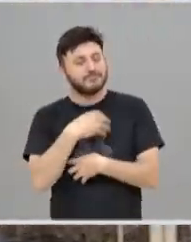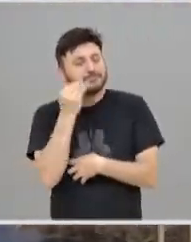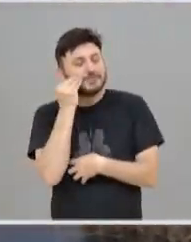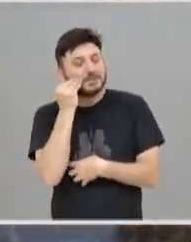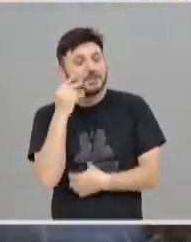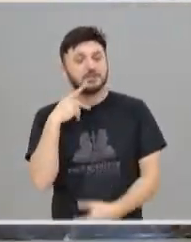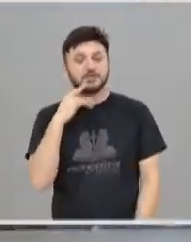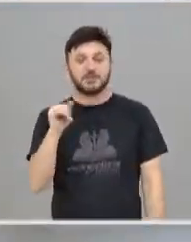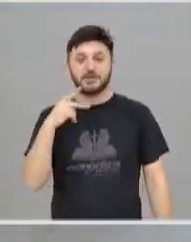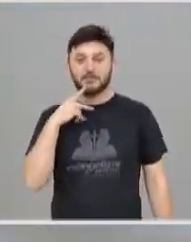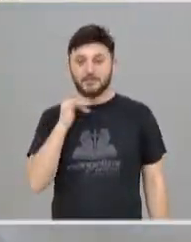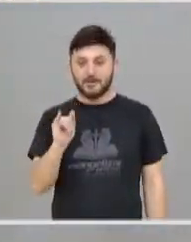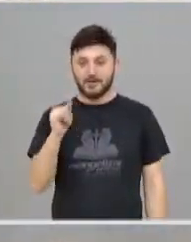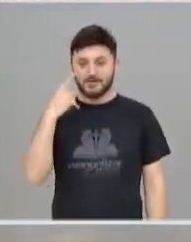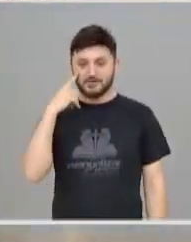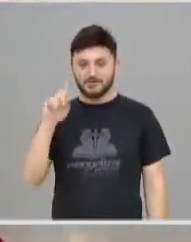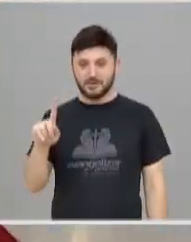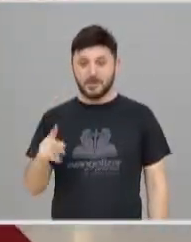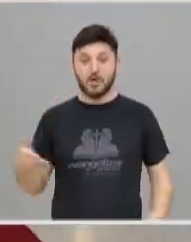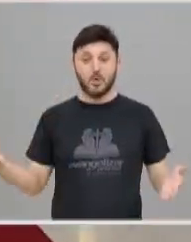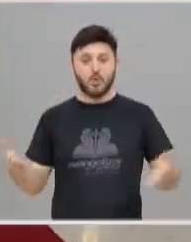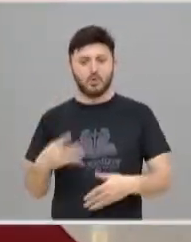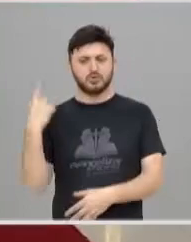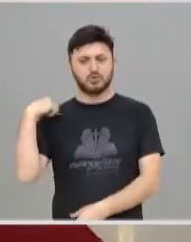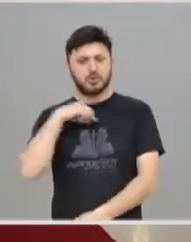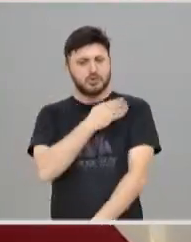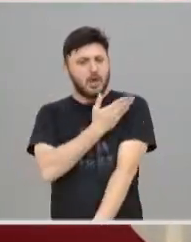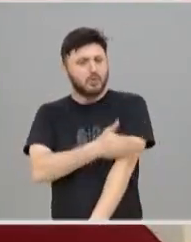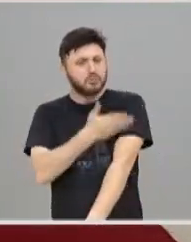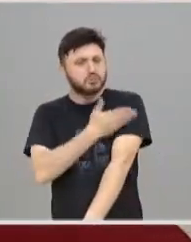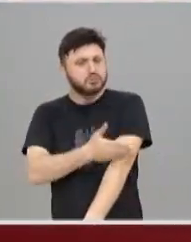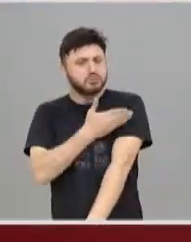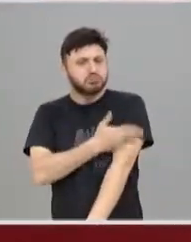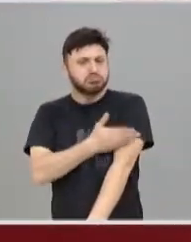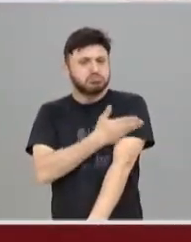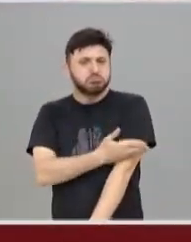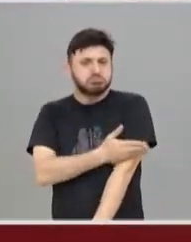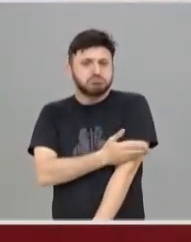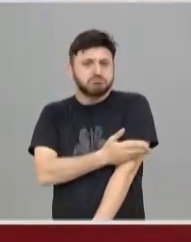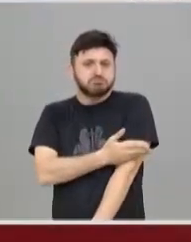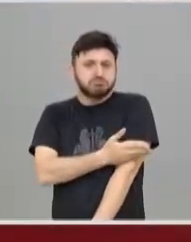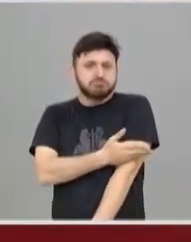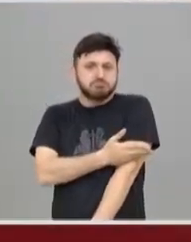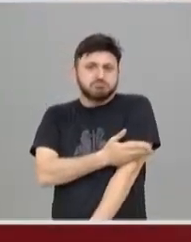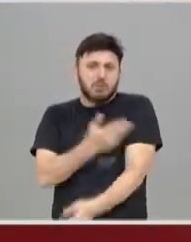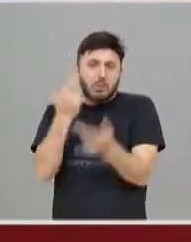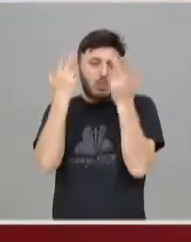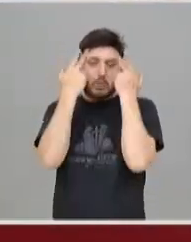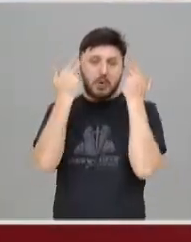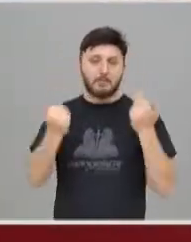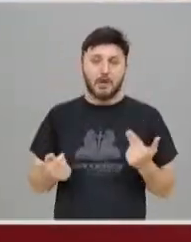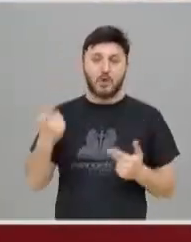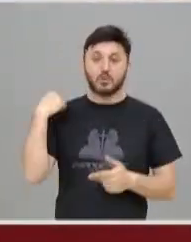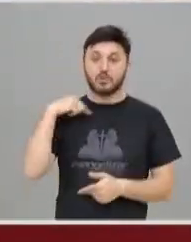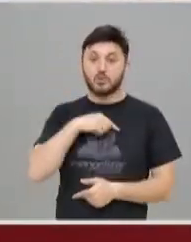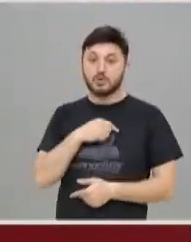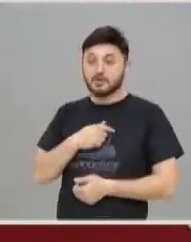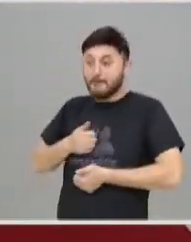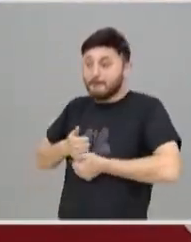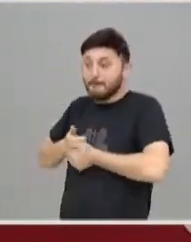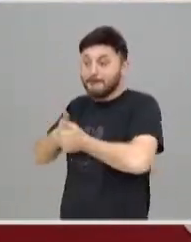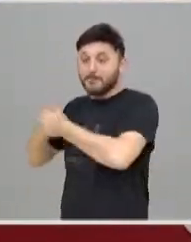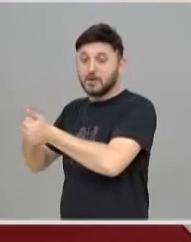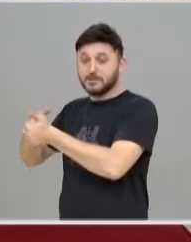Pai. Nós somos muito acostumados e faz parte da nossa natureza ser muito próximo de